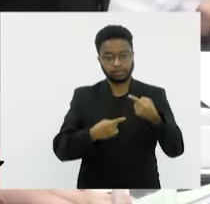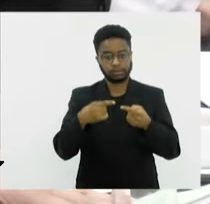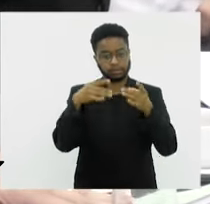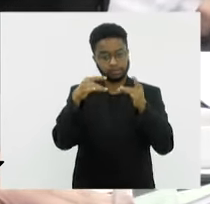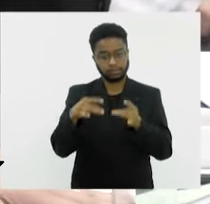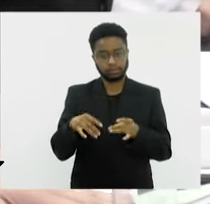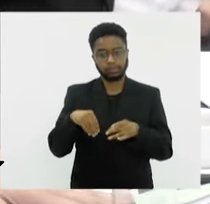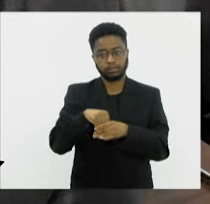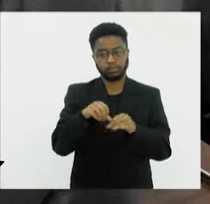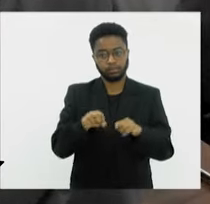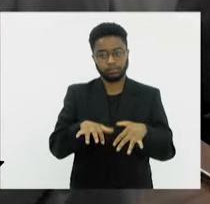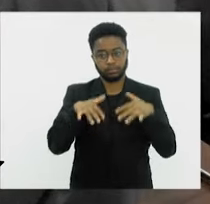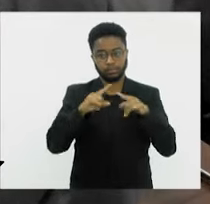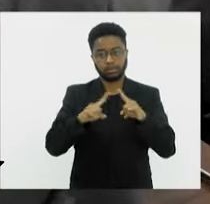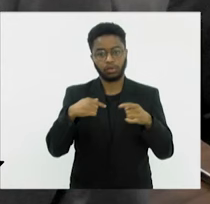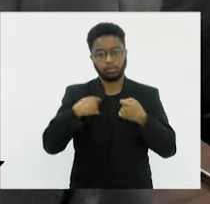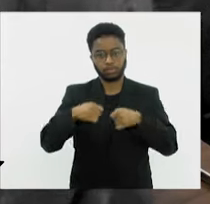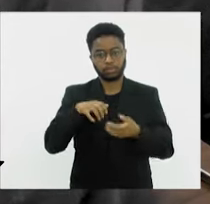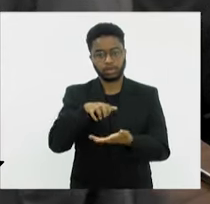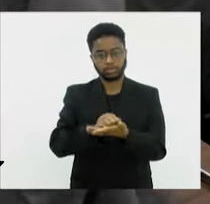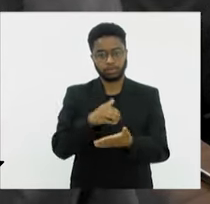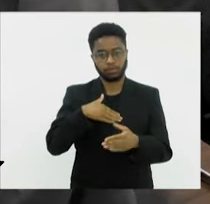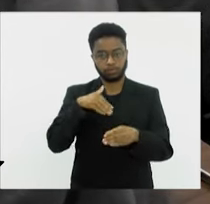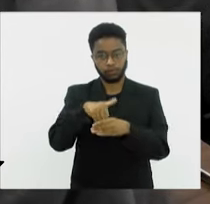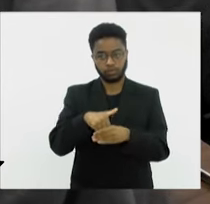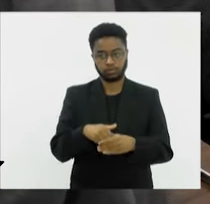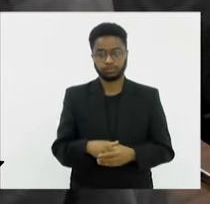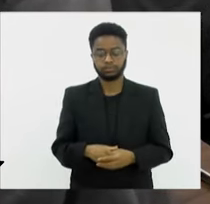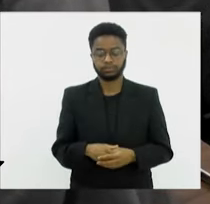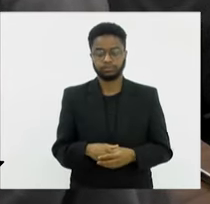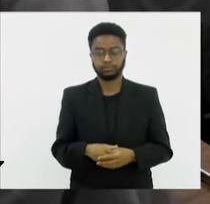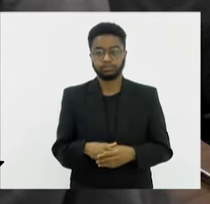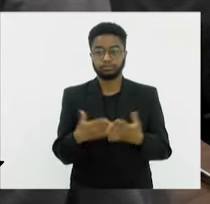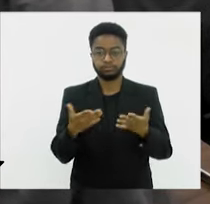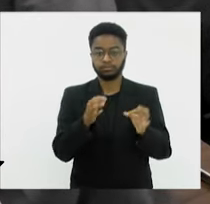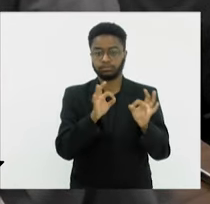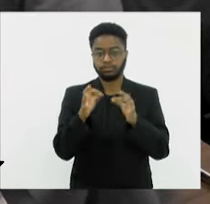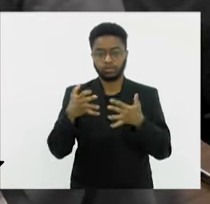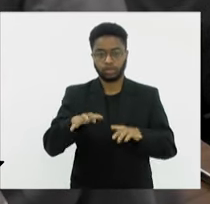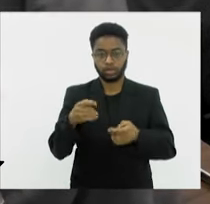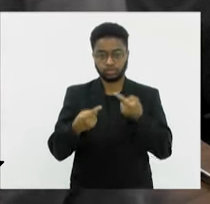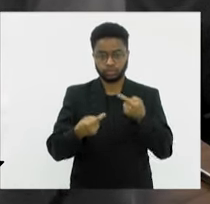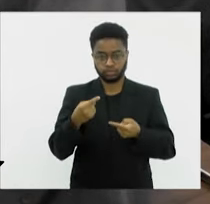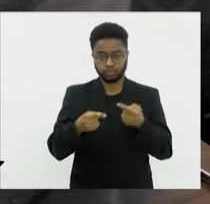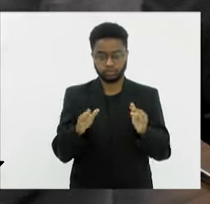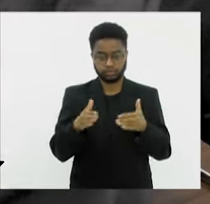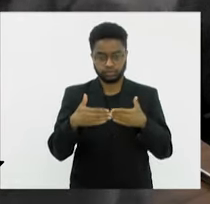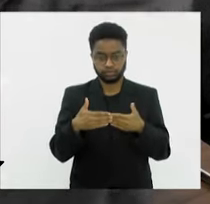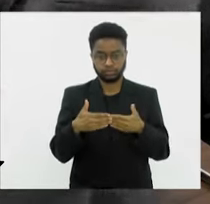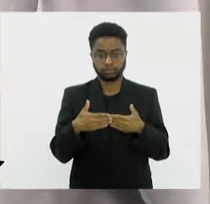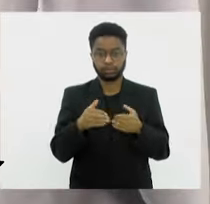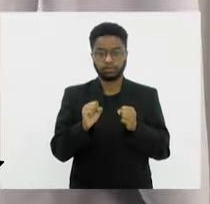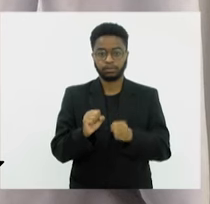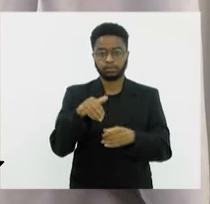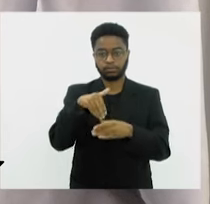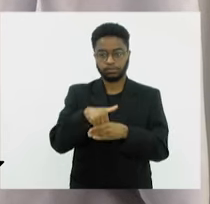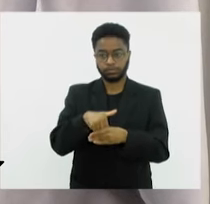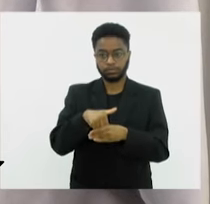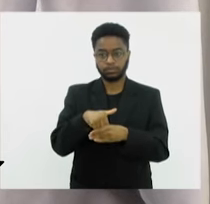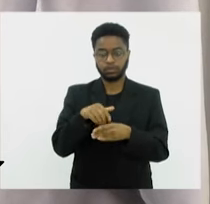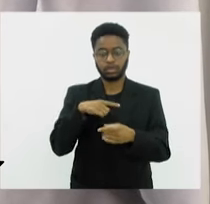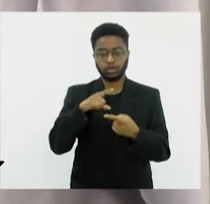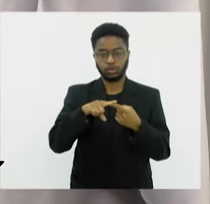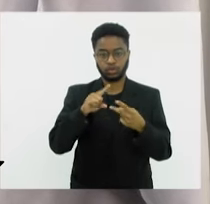deixar de registrar o voto. Nesse sentido, não havendo quem queira discutir, encerrada a discussão, em votação há dois